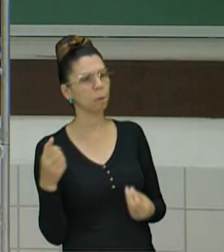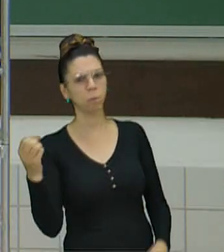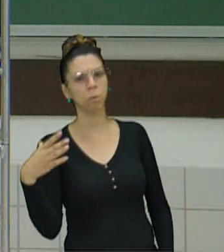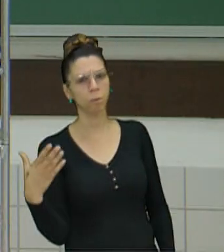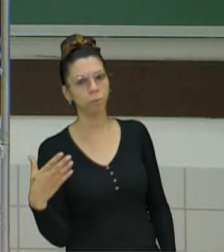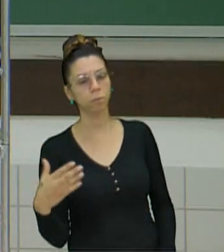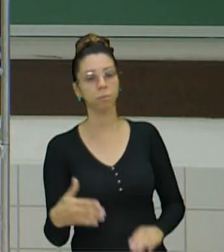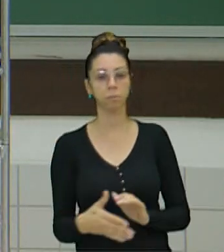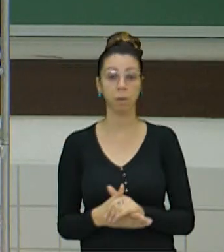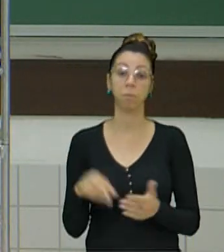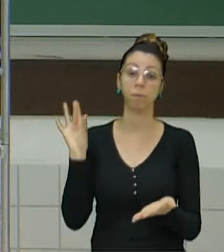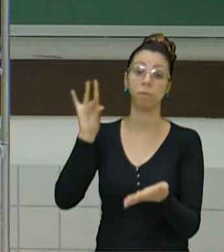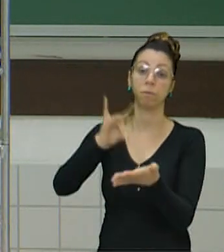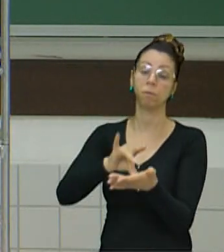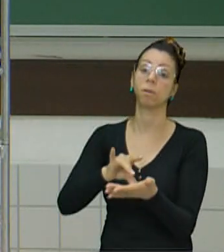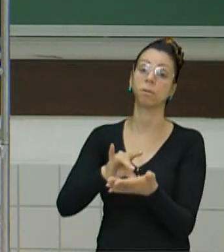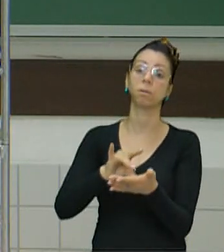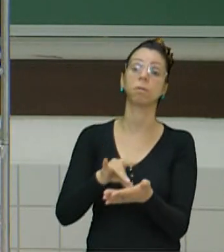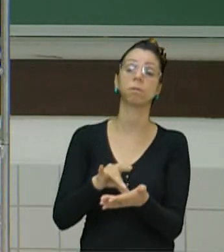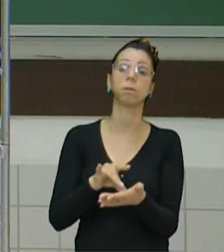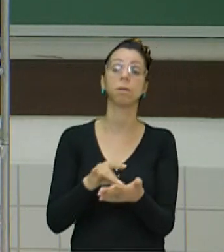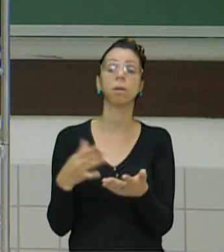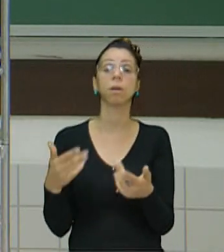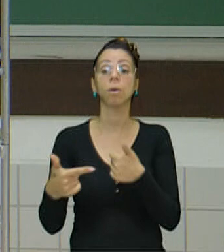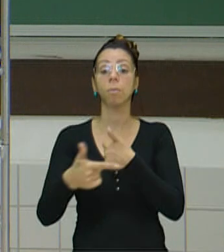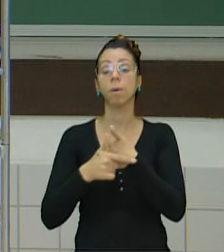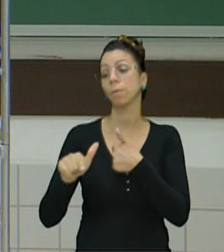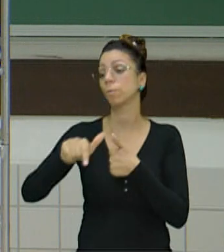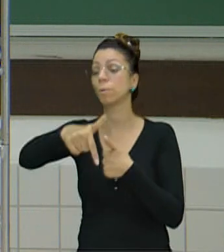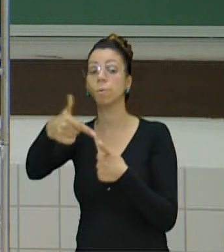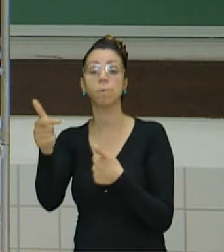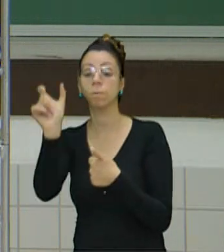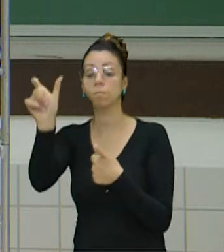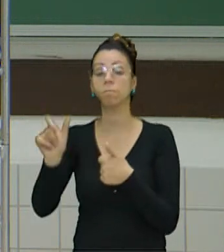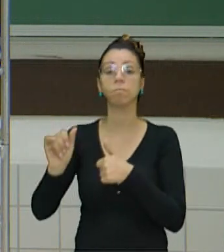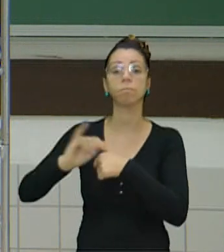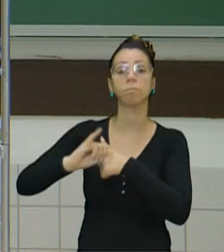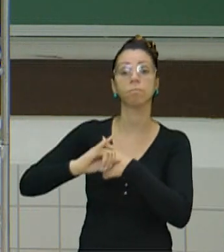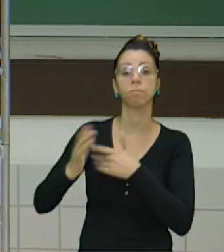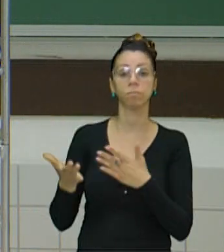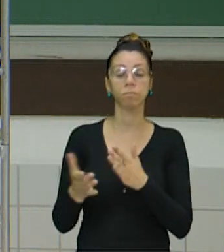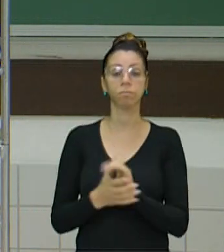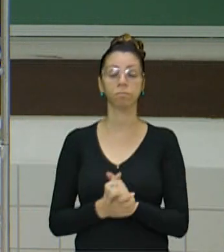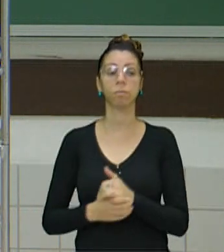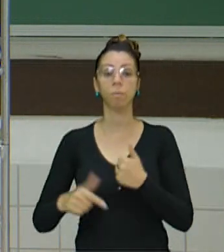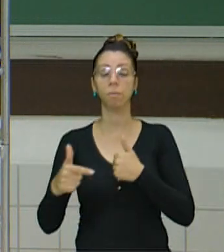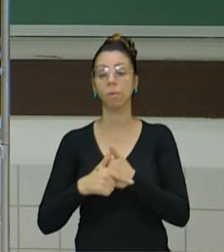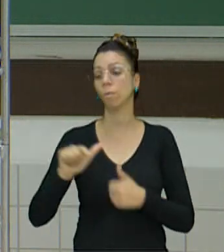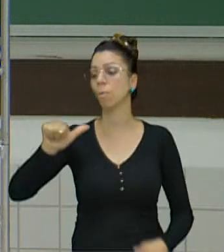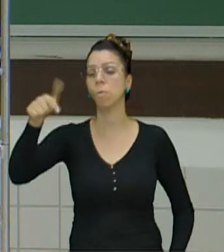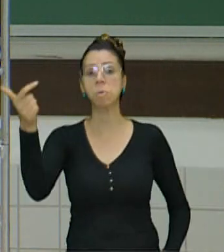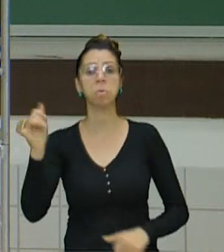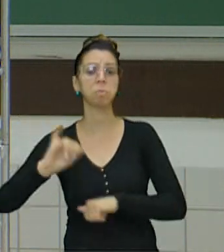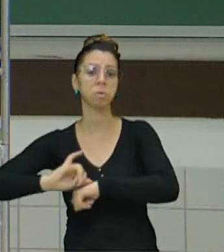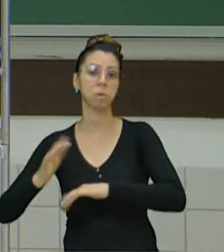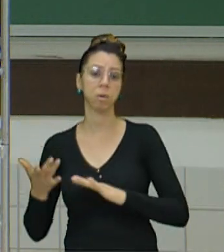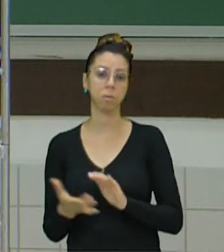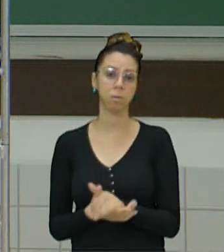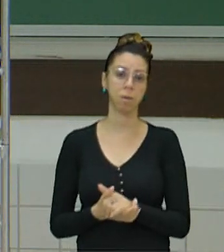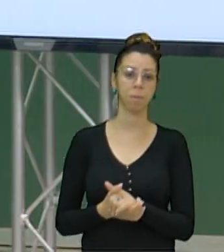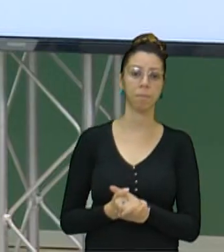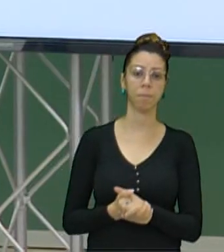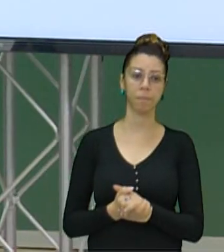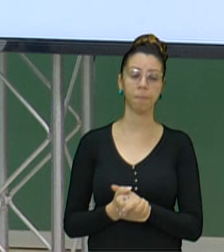força? Porque, na verdade, ela assume um papel de uma outra pessoa, né? Na verdade, um papel de uma outra coisa. Nesse